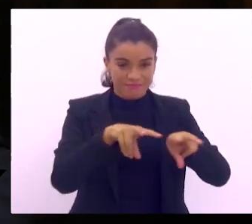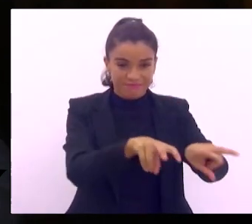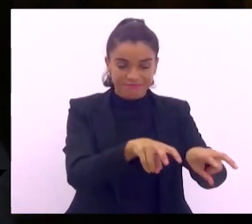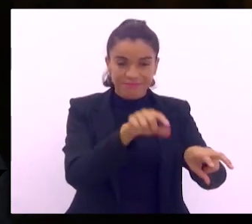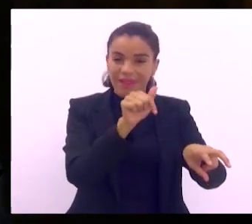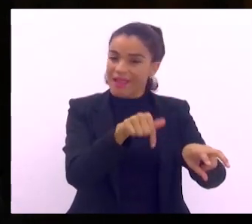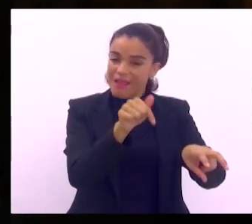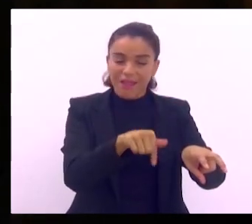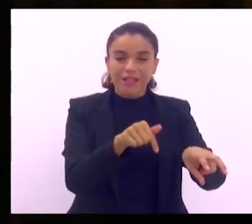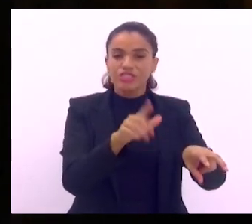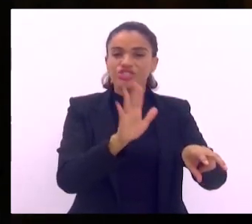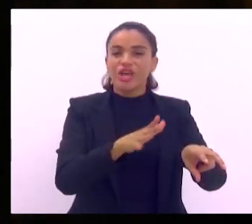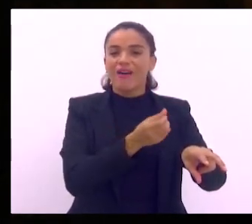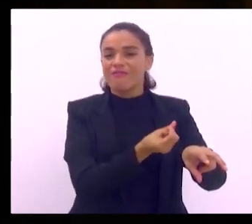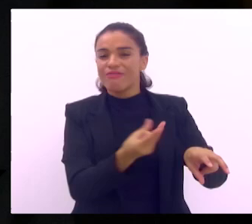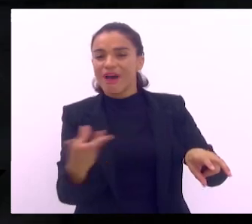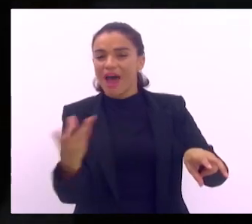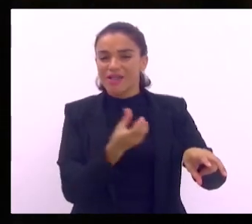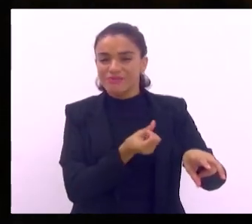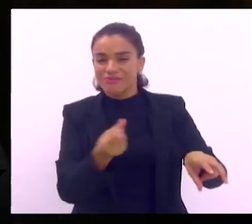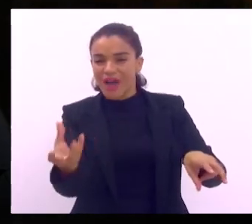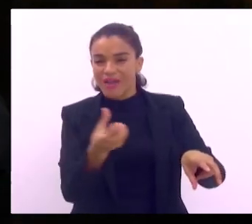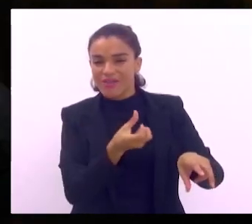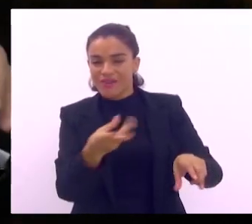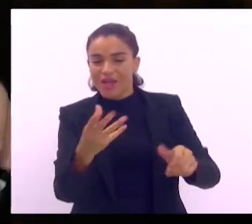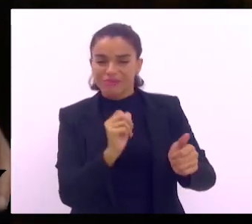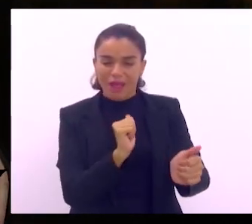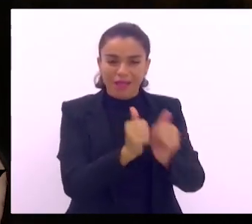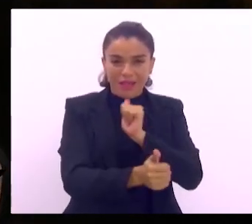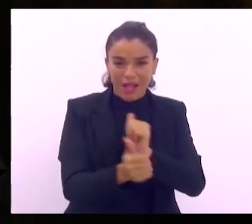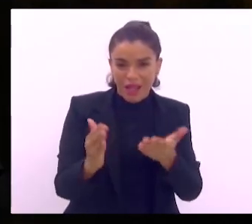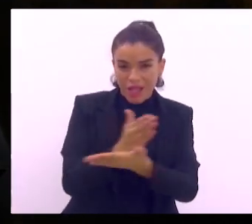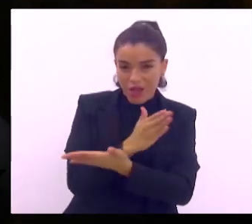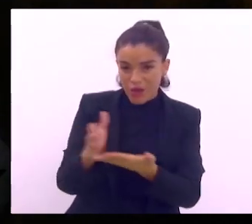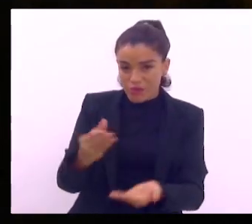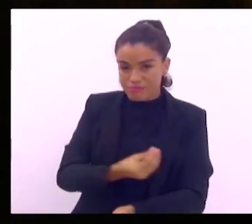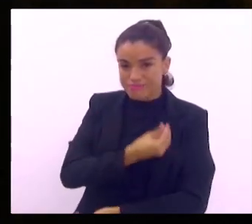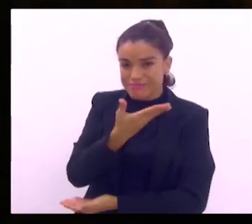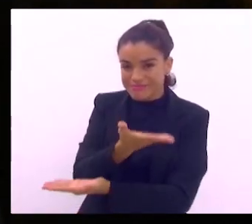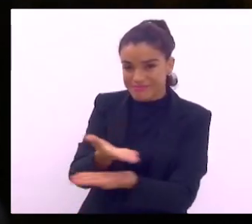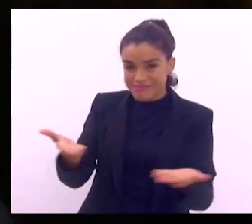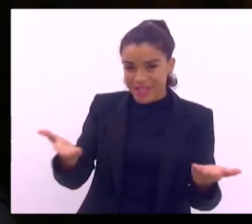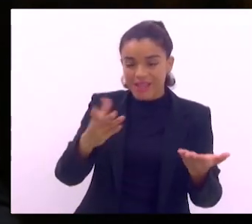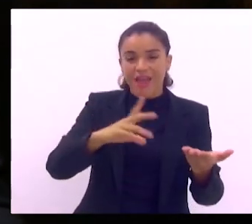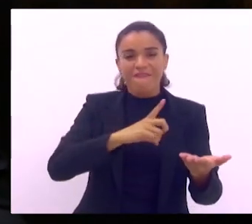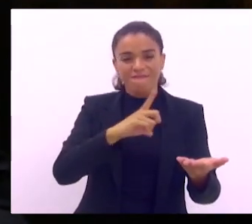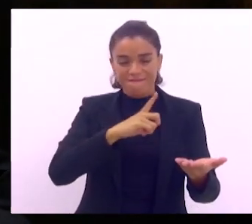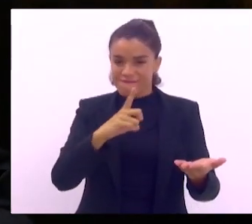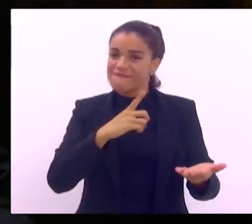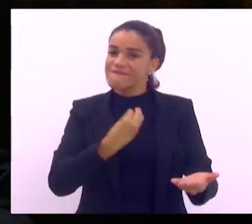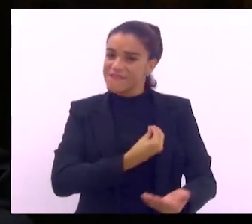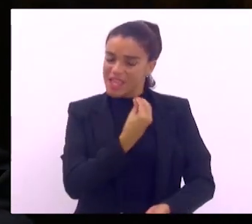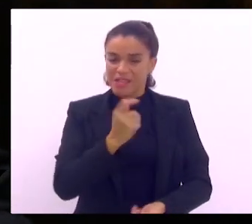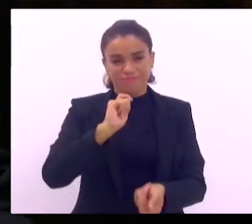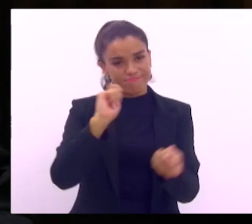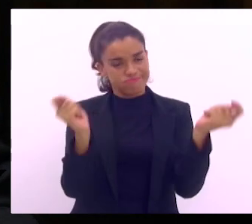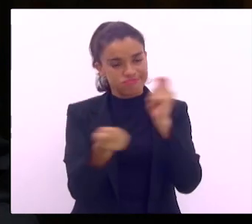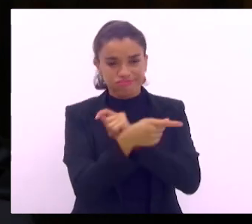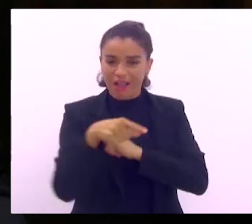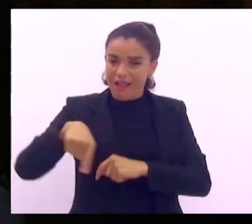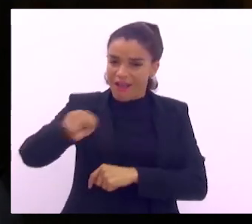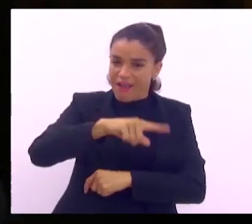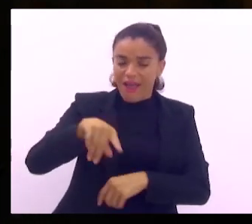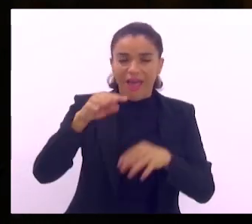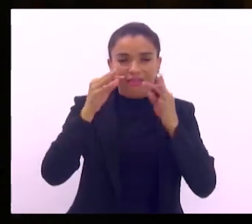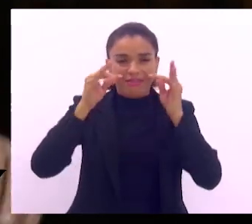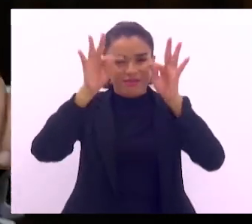esse estádio passaram milhares e milhares de atletas, muitos estão aqui e tiveram suas vidas transformadas, então são testemunhas do